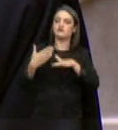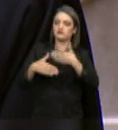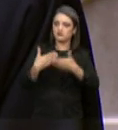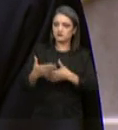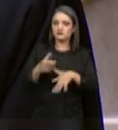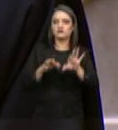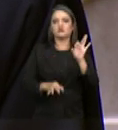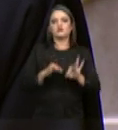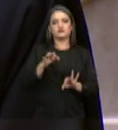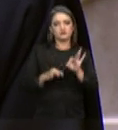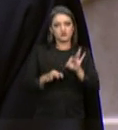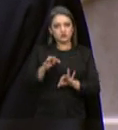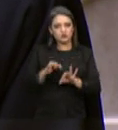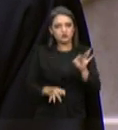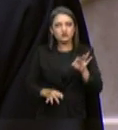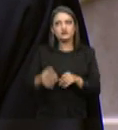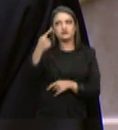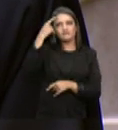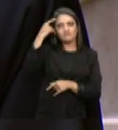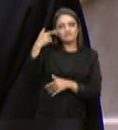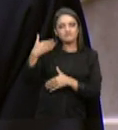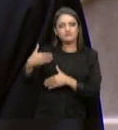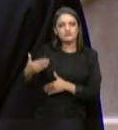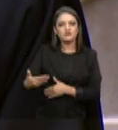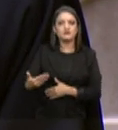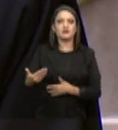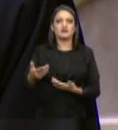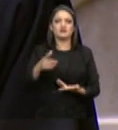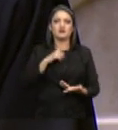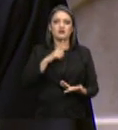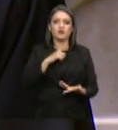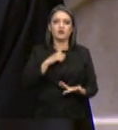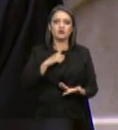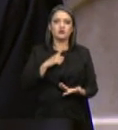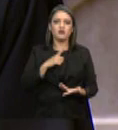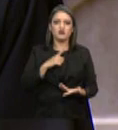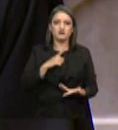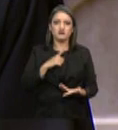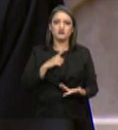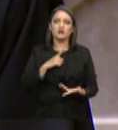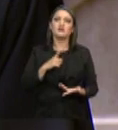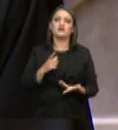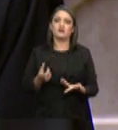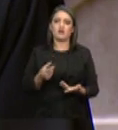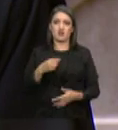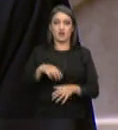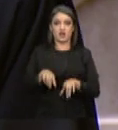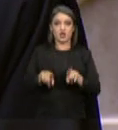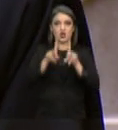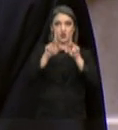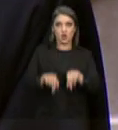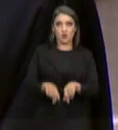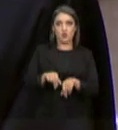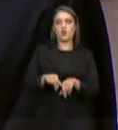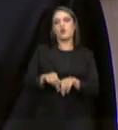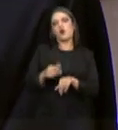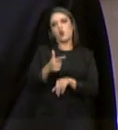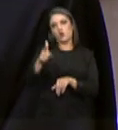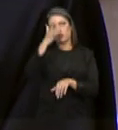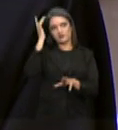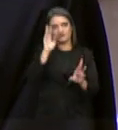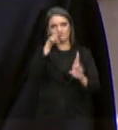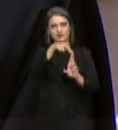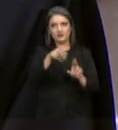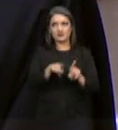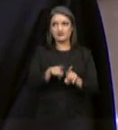de justiça assim como em suas épocas Martin Luther King Mahatma Gandhi babosa possuía a